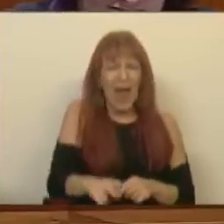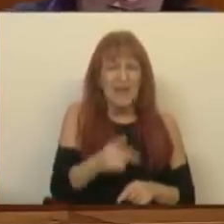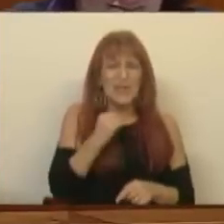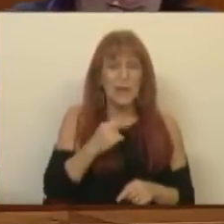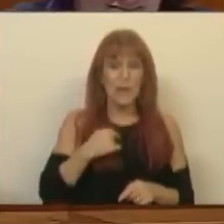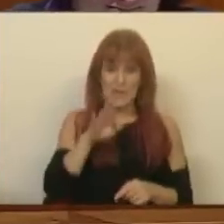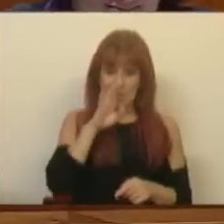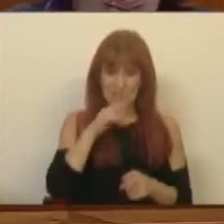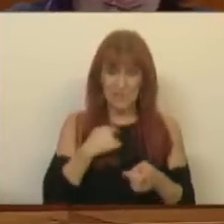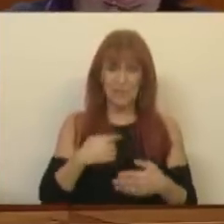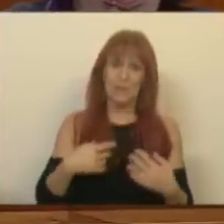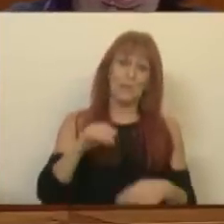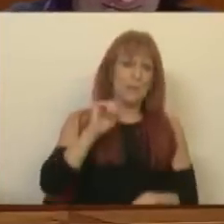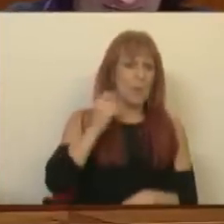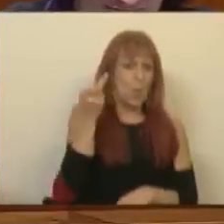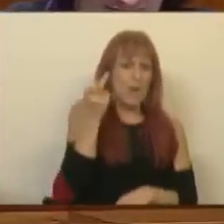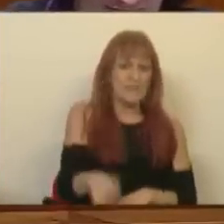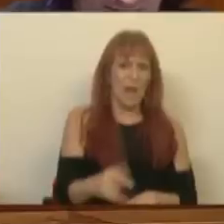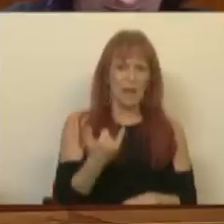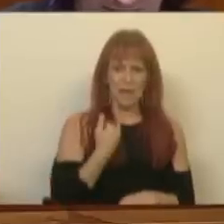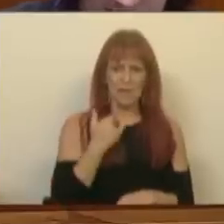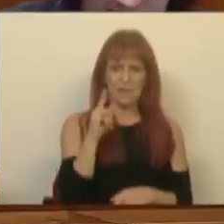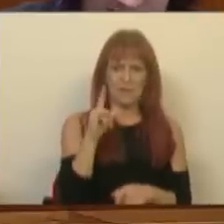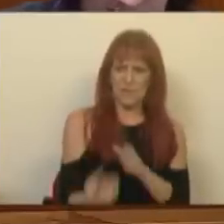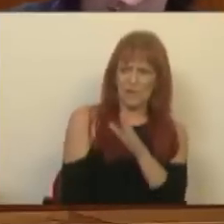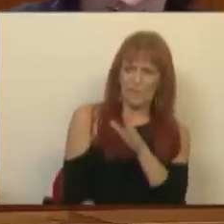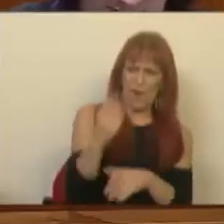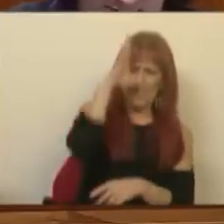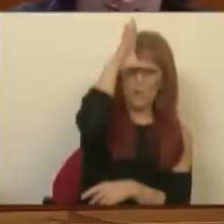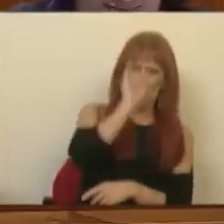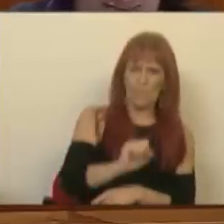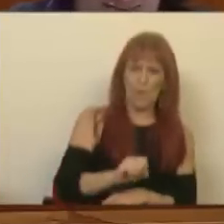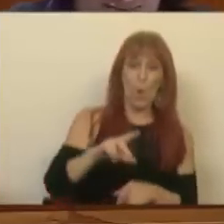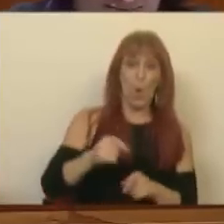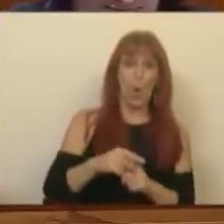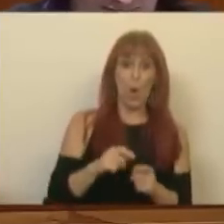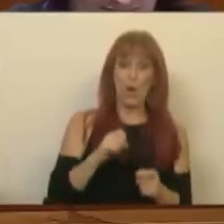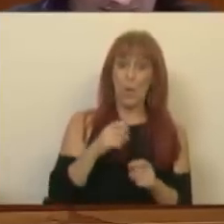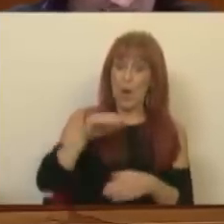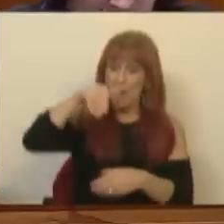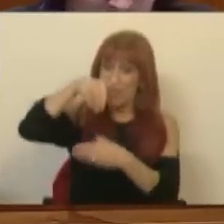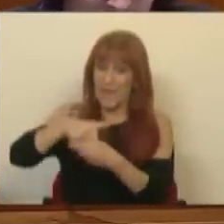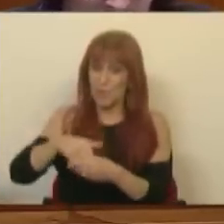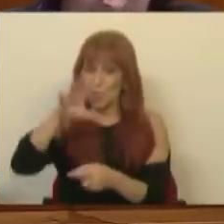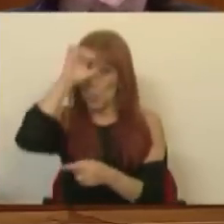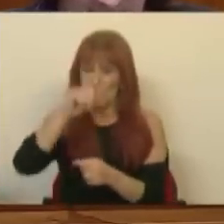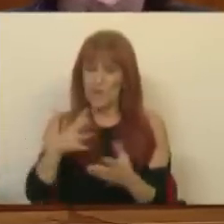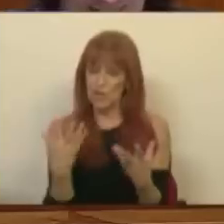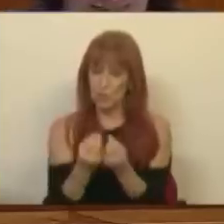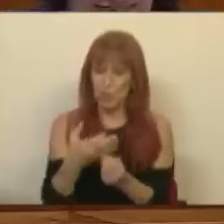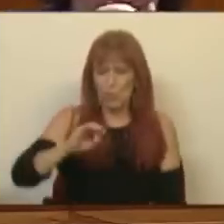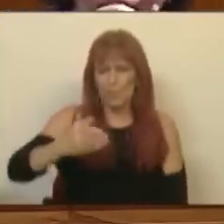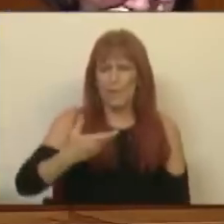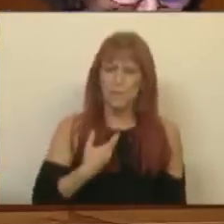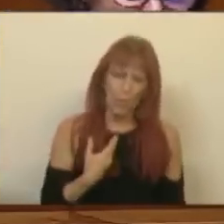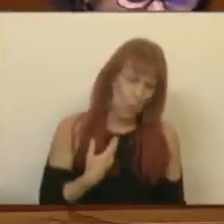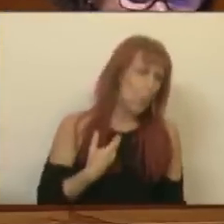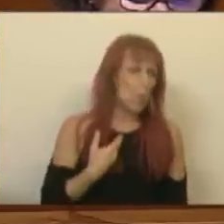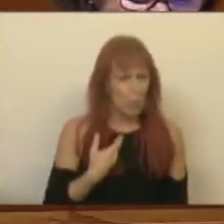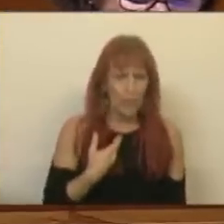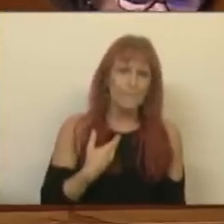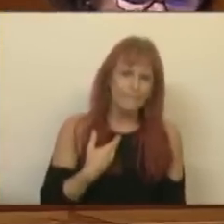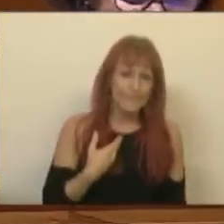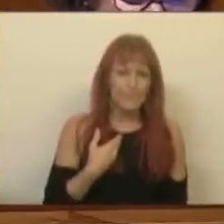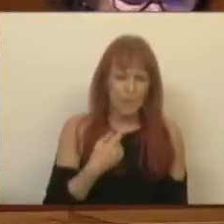tivesse-nos ditadura iniciativa Liberal formar o governo ou ser sequer parte do governo com o PSD é que isso